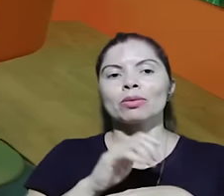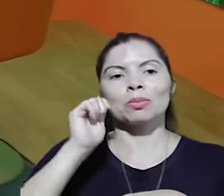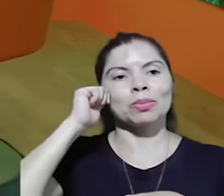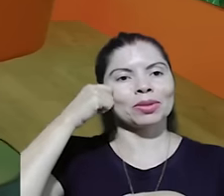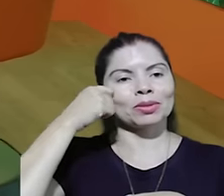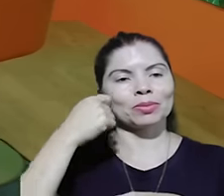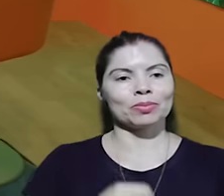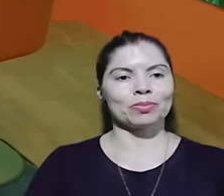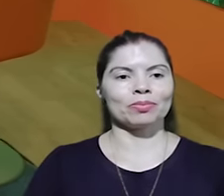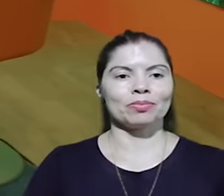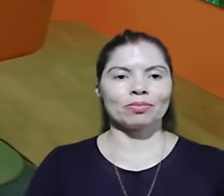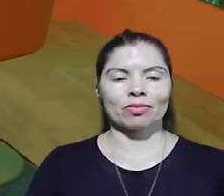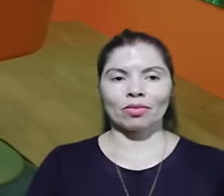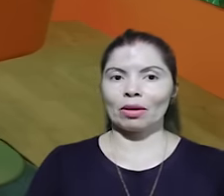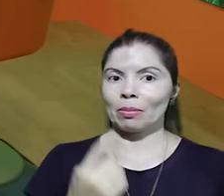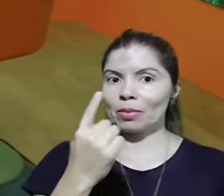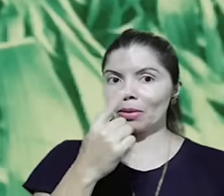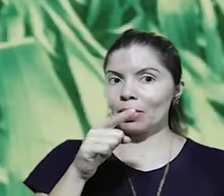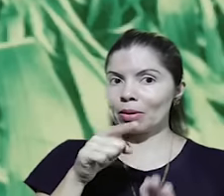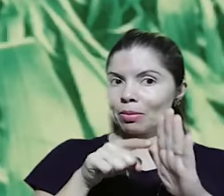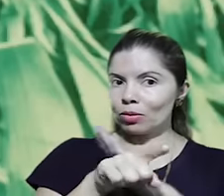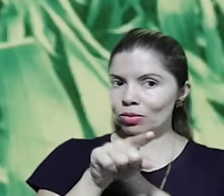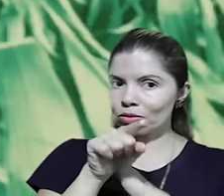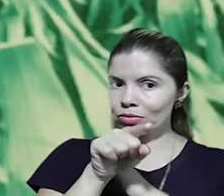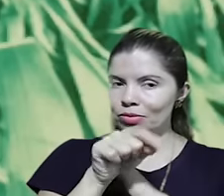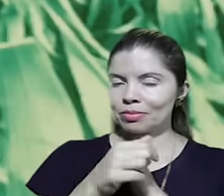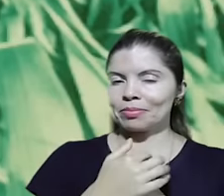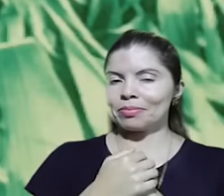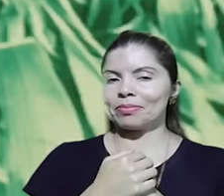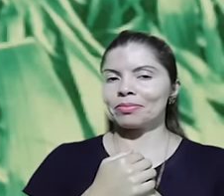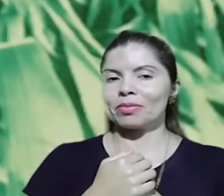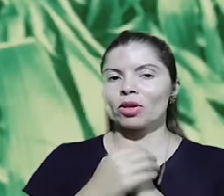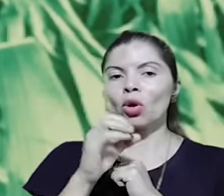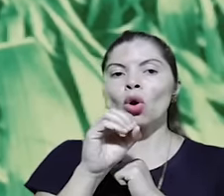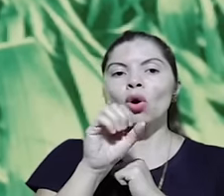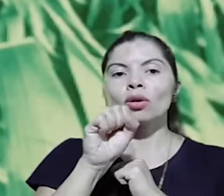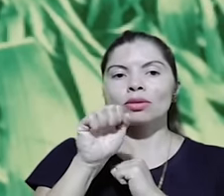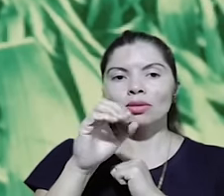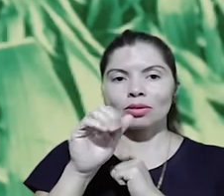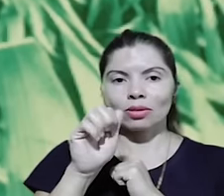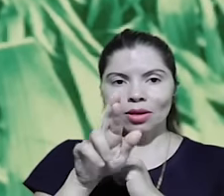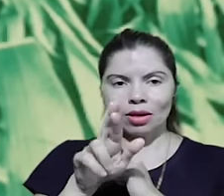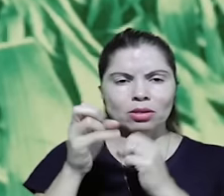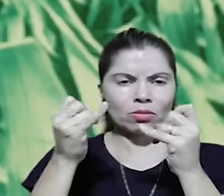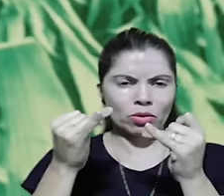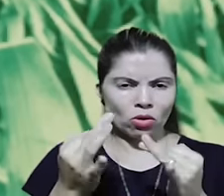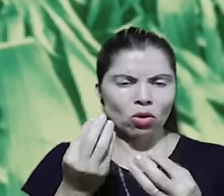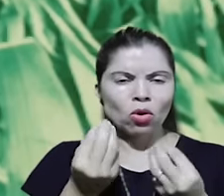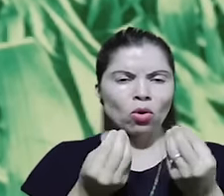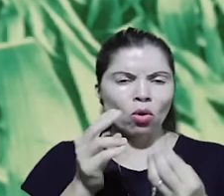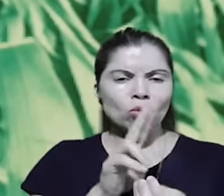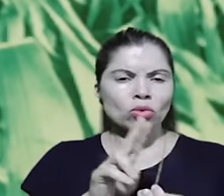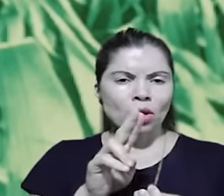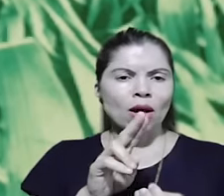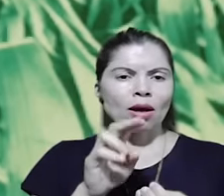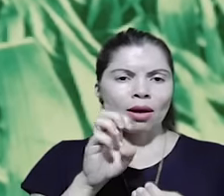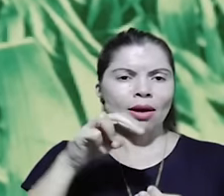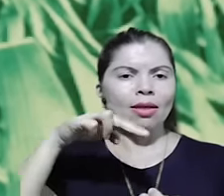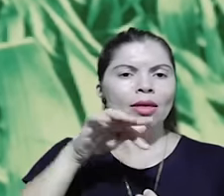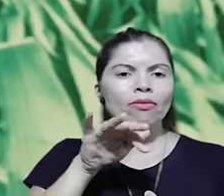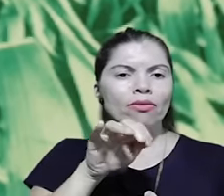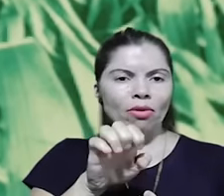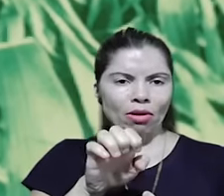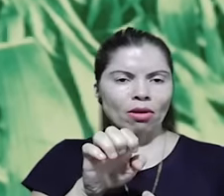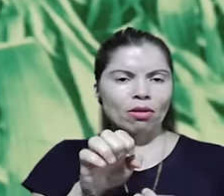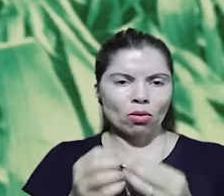Emerson já vou começar a primeira pergunta com você né o Oscar Deu toda essa explicação sobre como usar esse emissor da nota fiscal eletrônica pro produtor